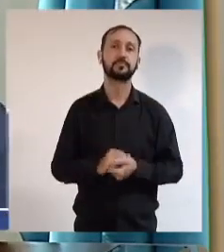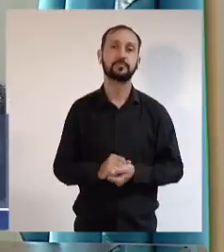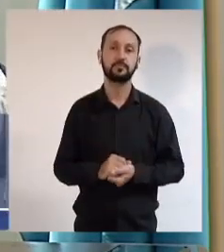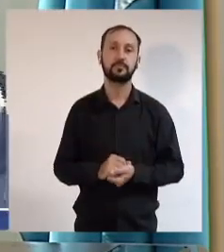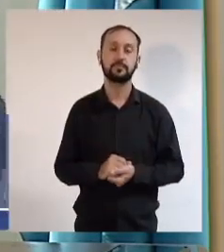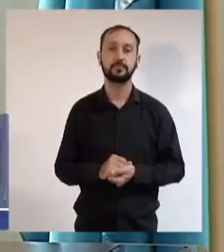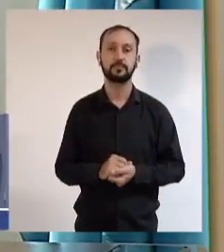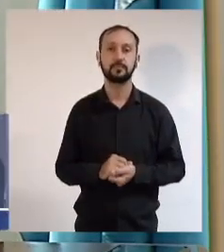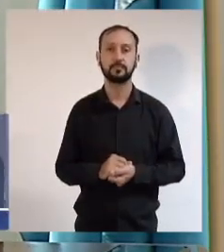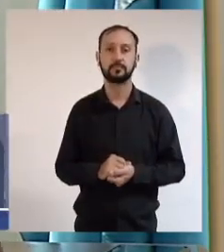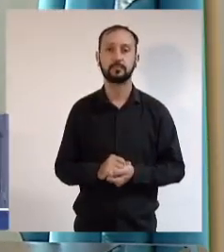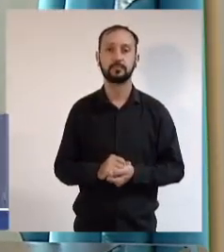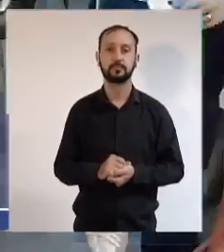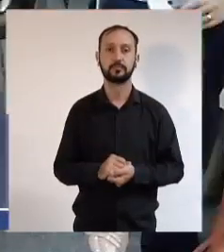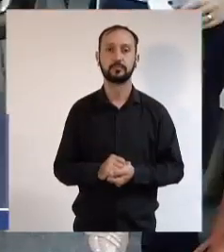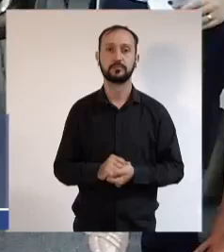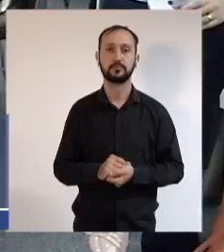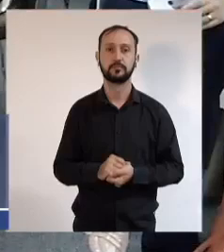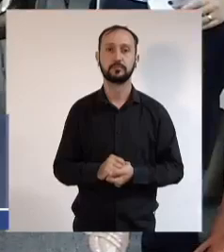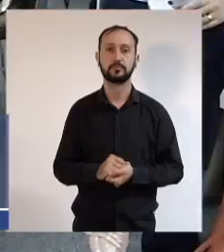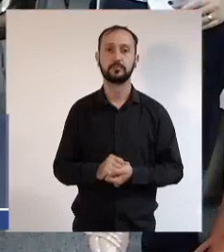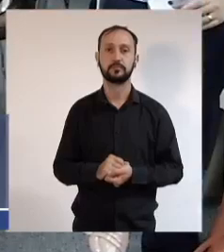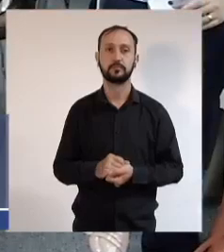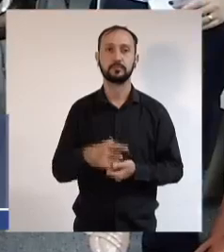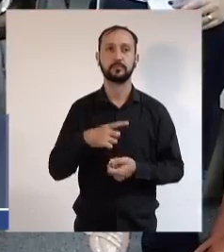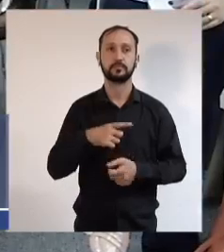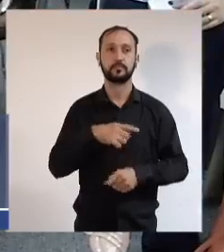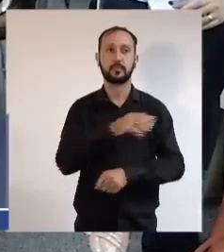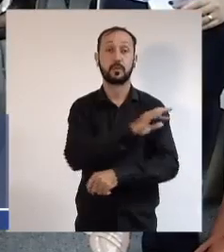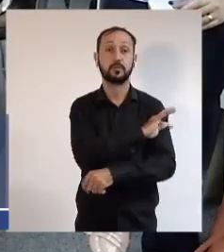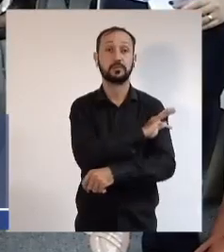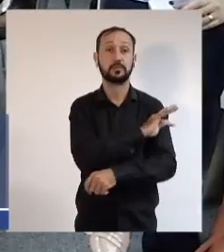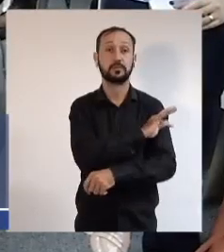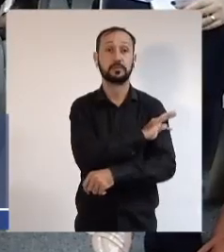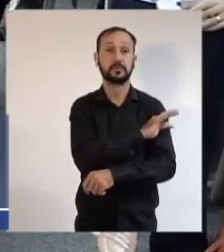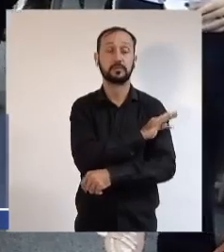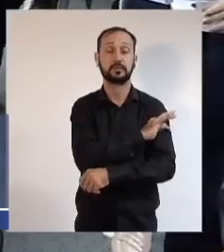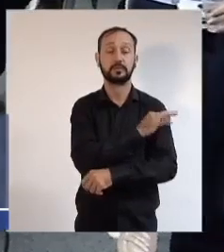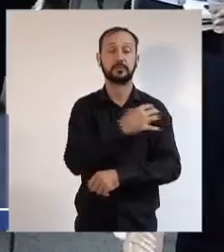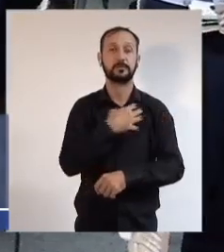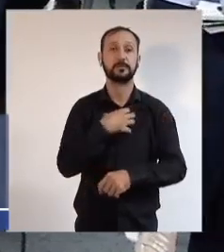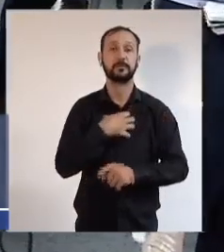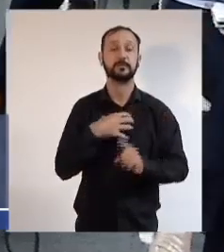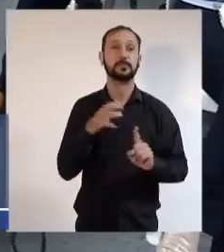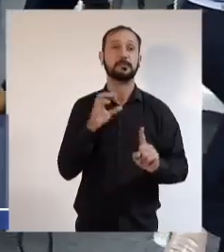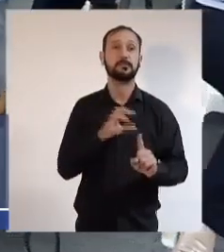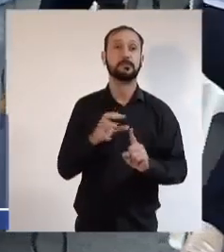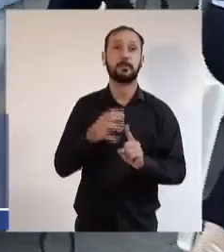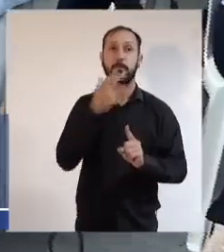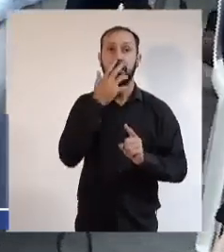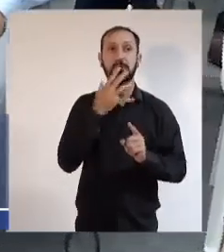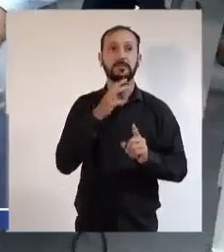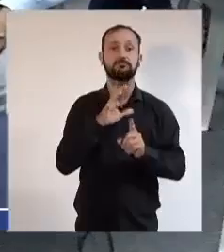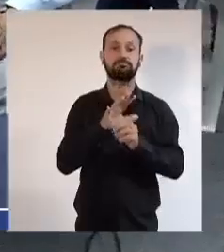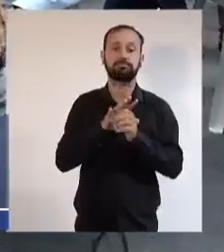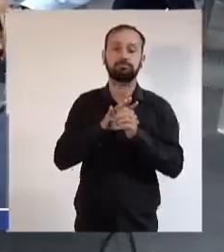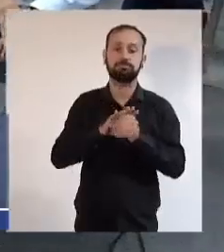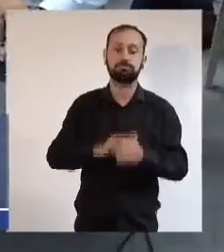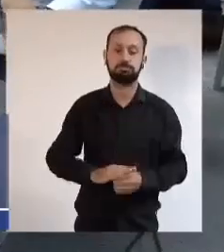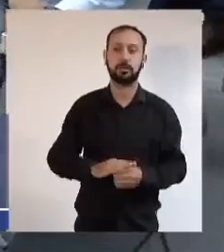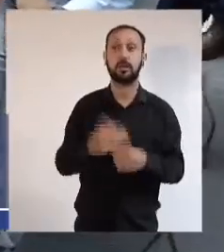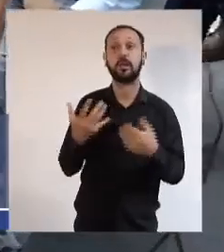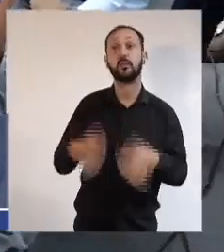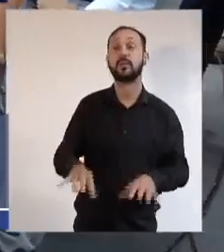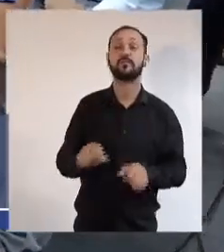o agente técnico ele se sente pressionado o agido a não